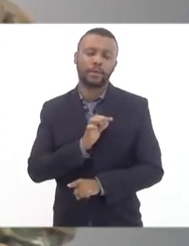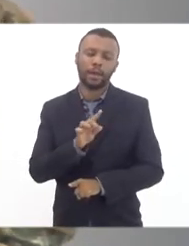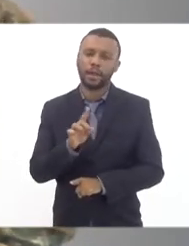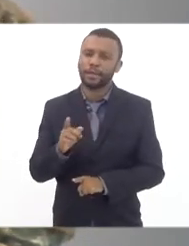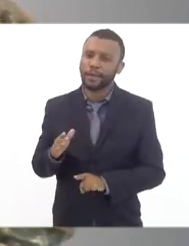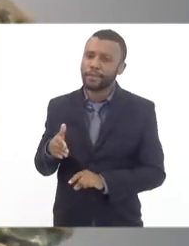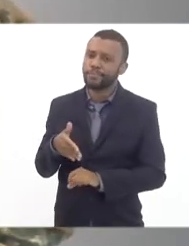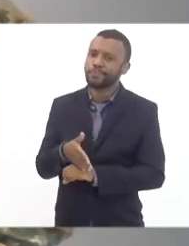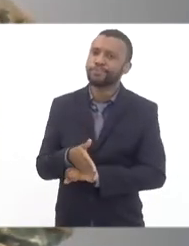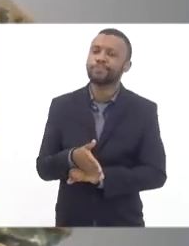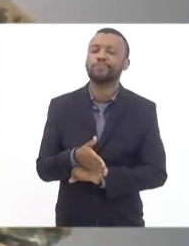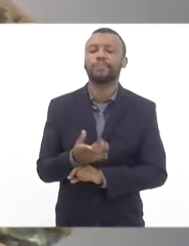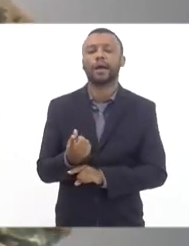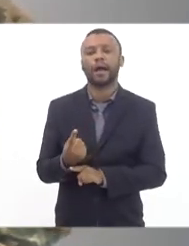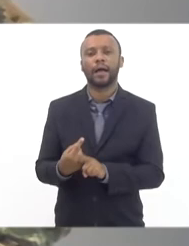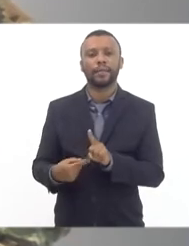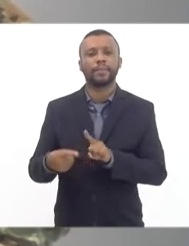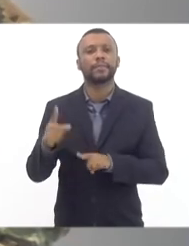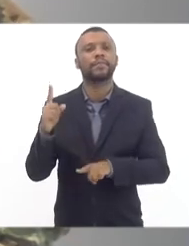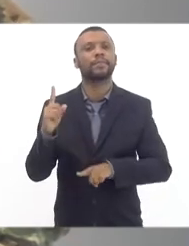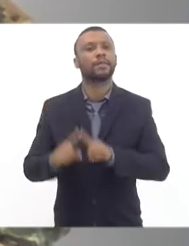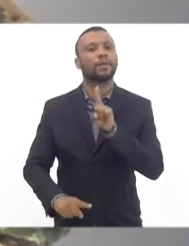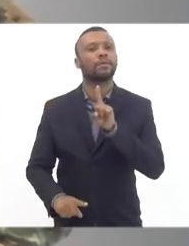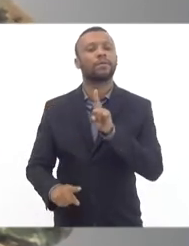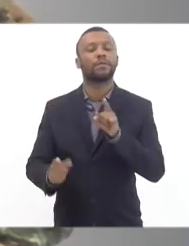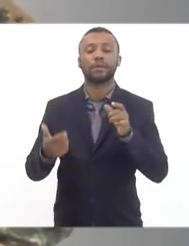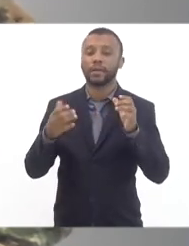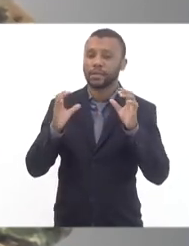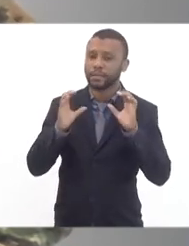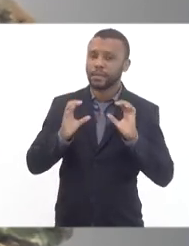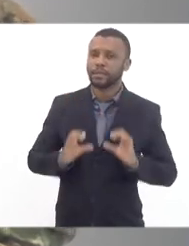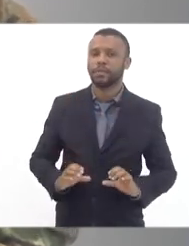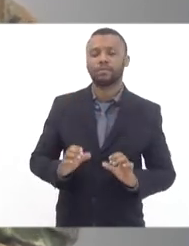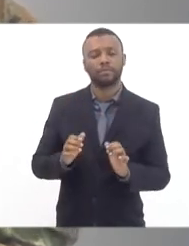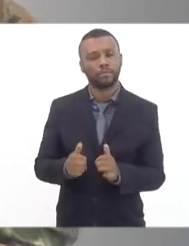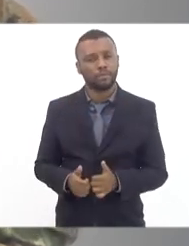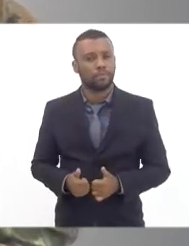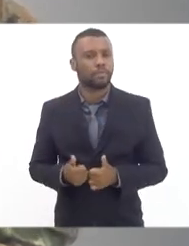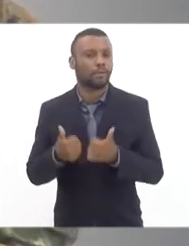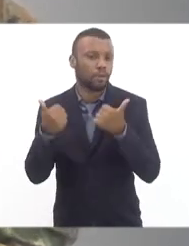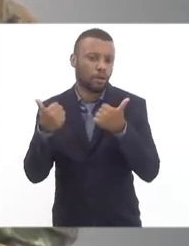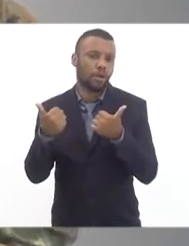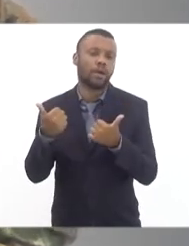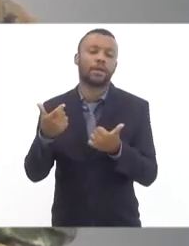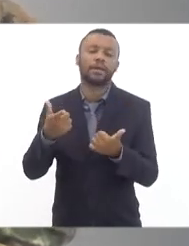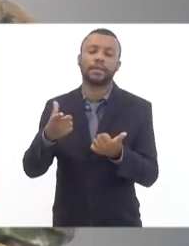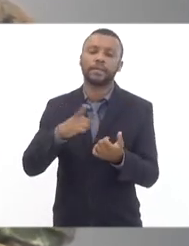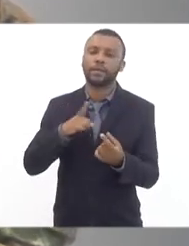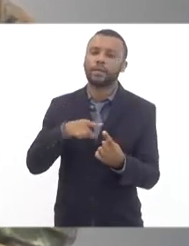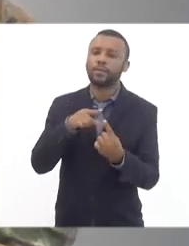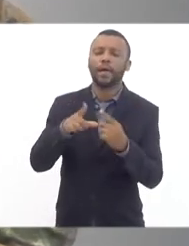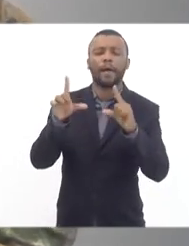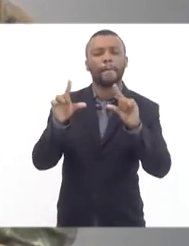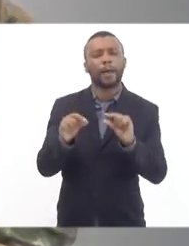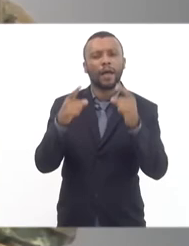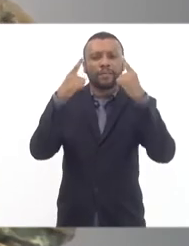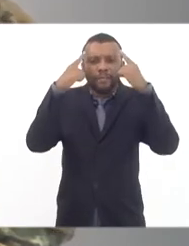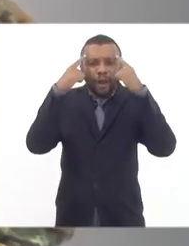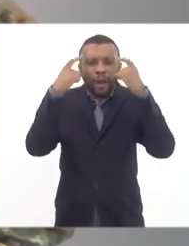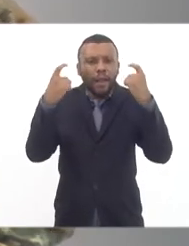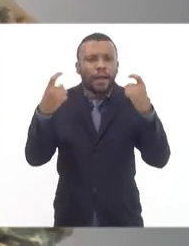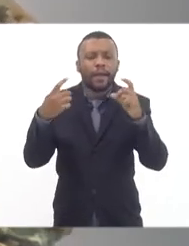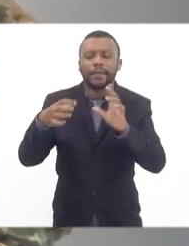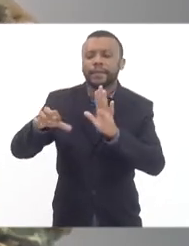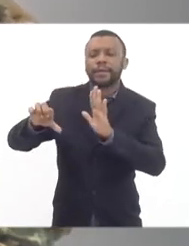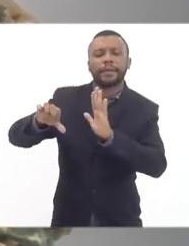nisso. A transformação ela faz com que o cidadão se torne uma pessoa ainda melhor e, com isso, menos violência, menos crime, menos